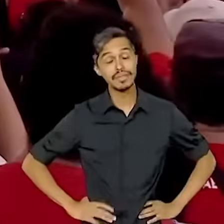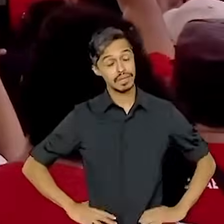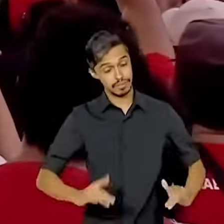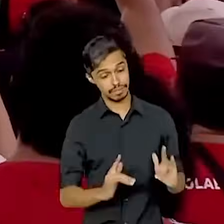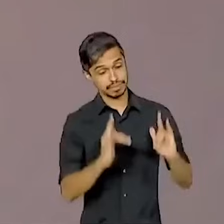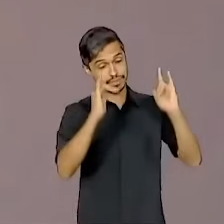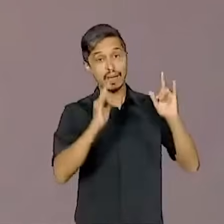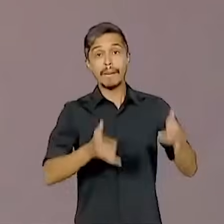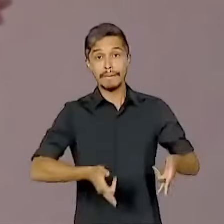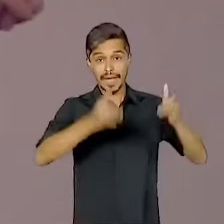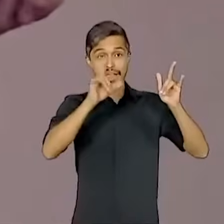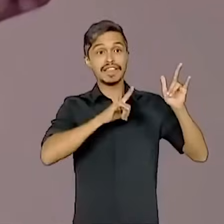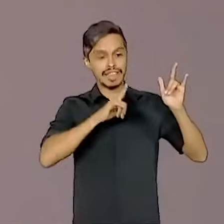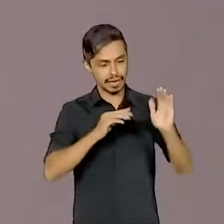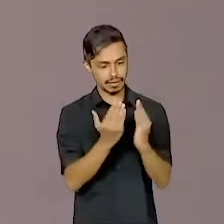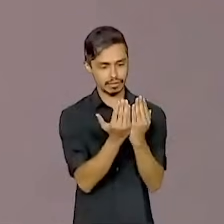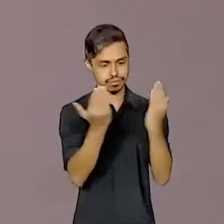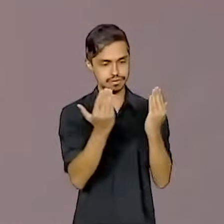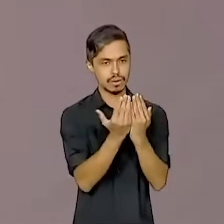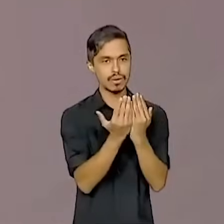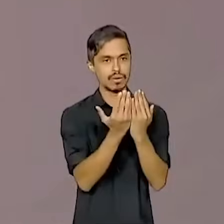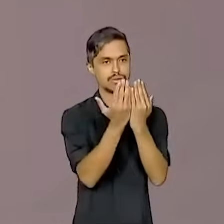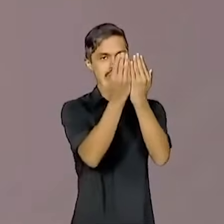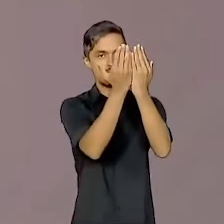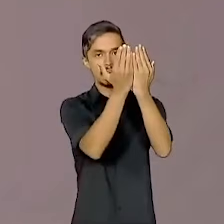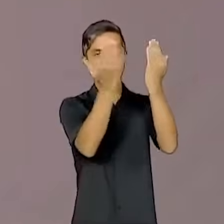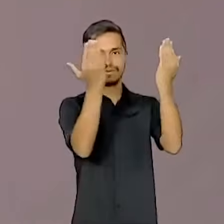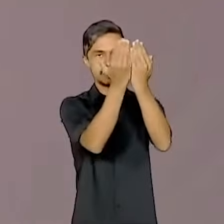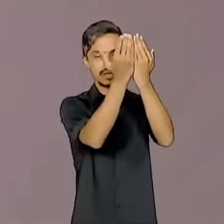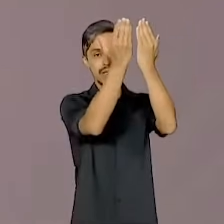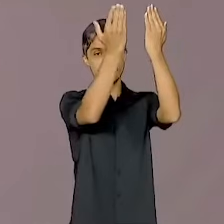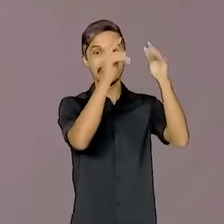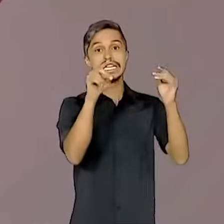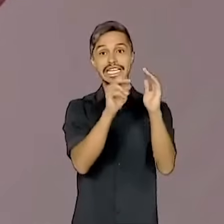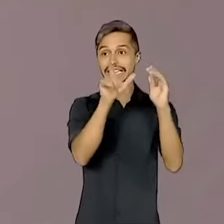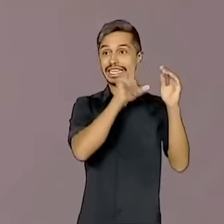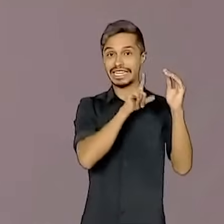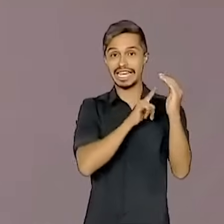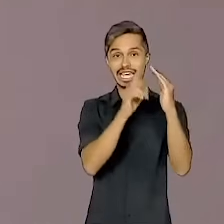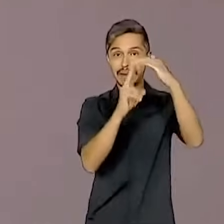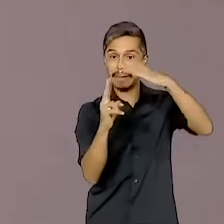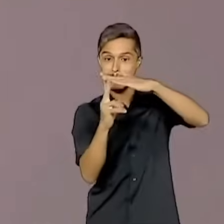de ter elevador, tem passarela ligando um bloco ao outro.